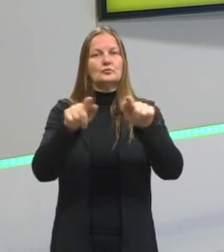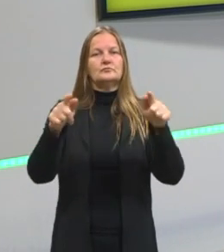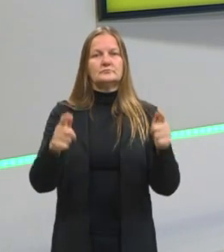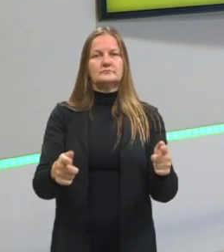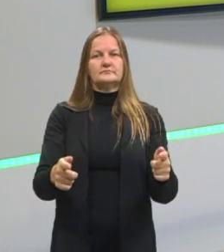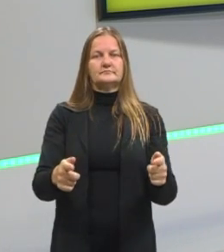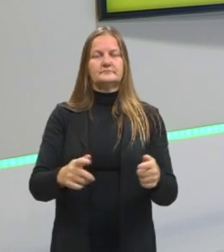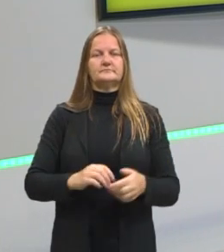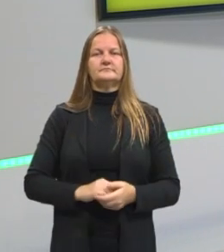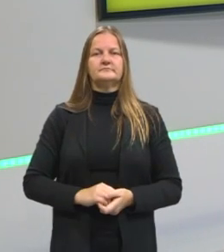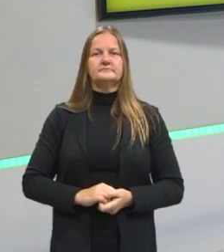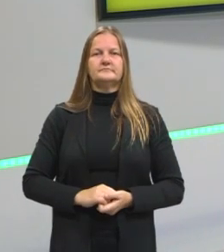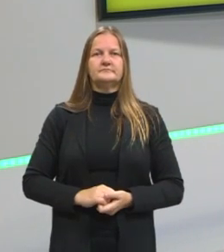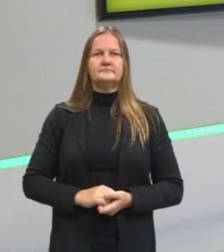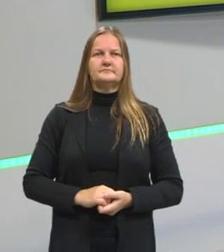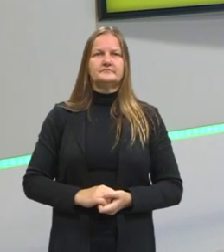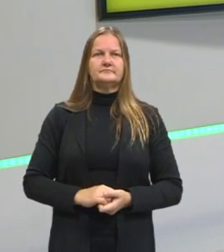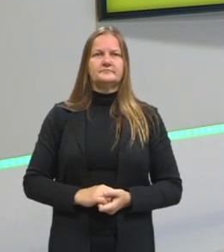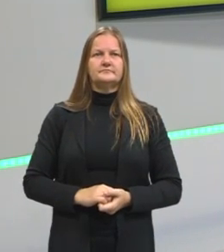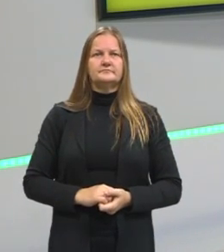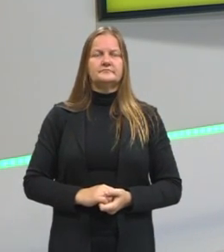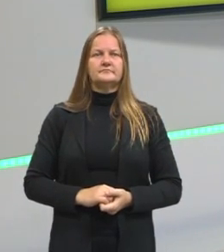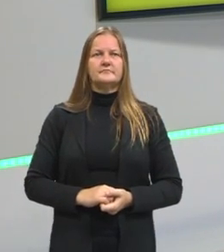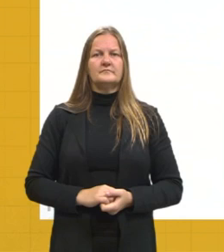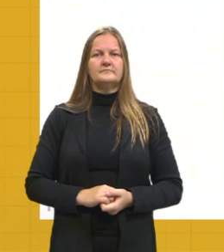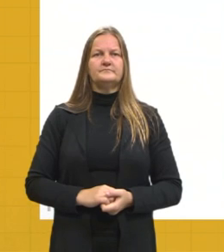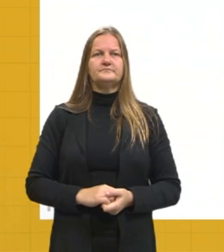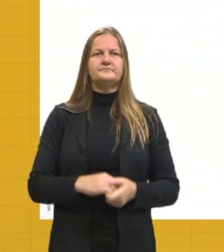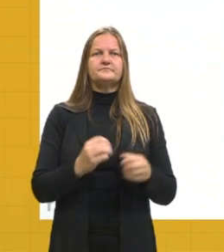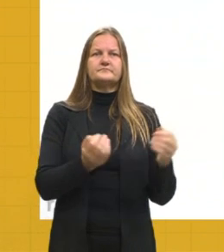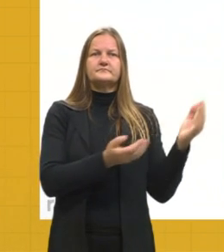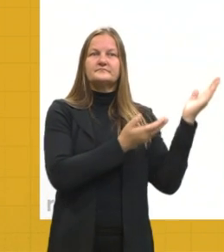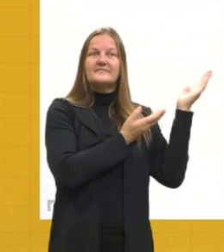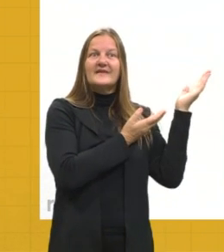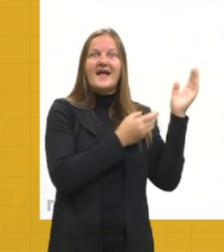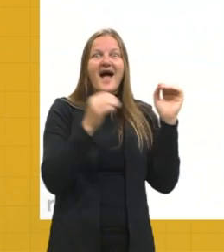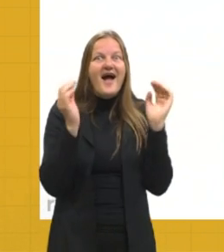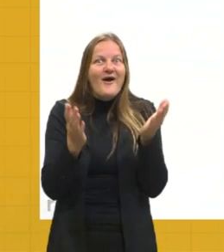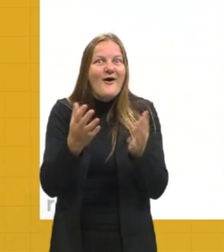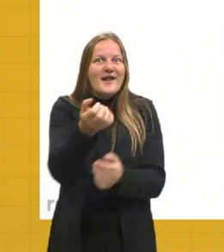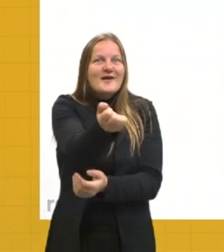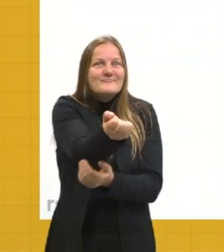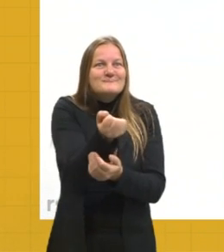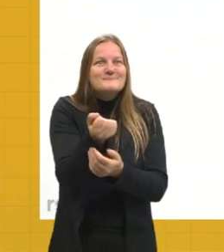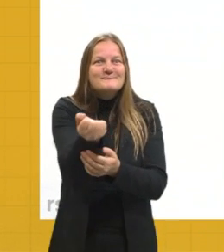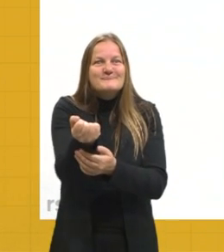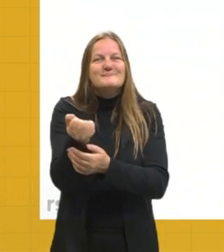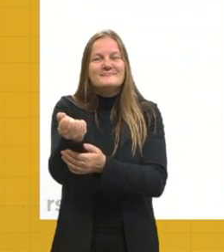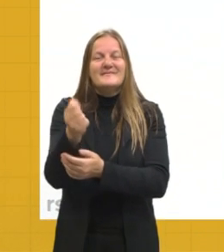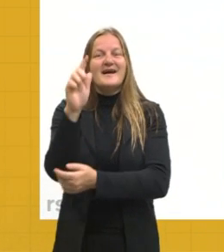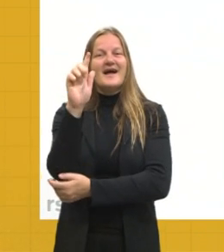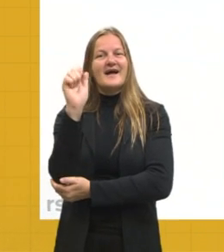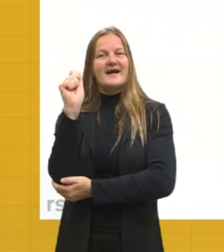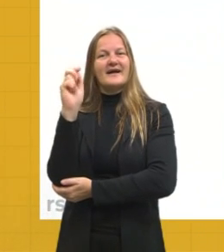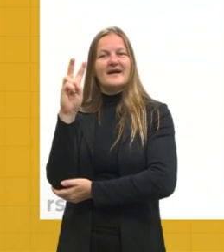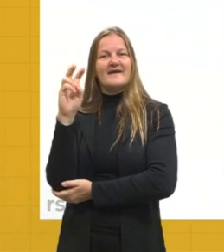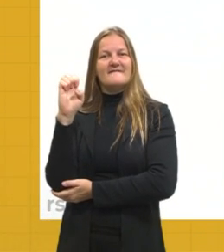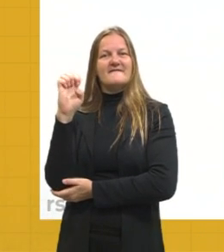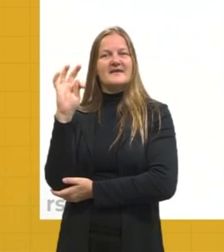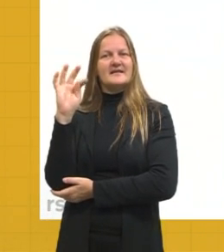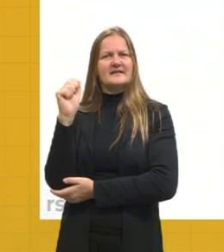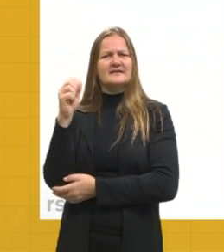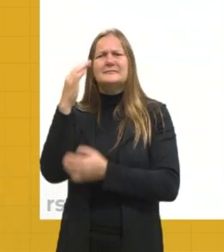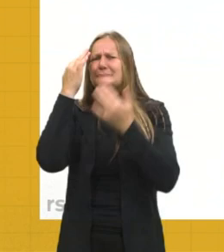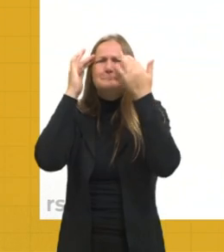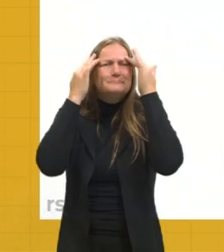classificações. E daí eu chego nas nossas gavetas. Professor, eu não